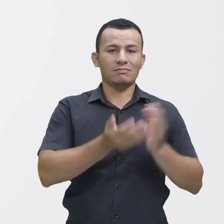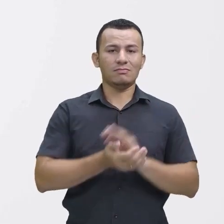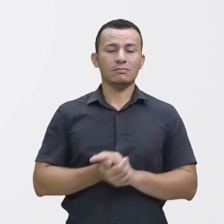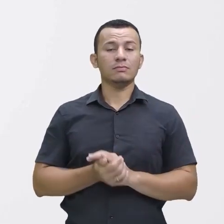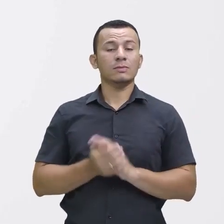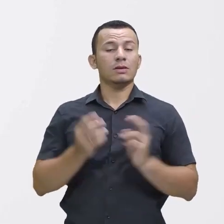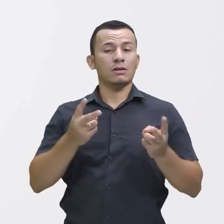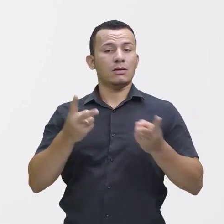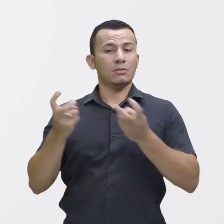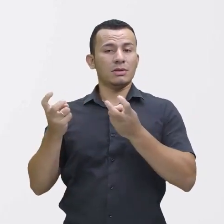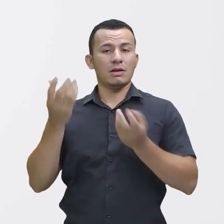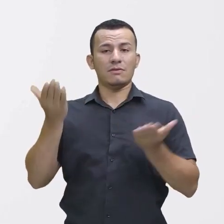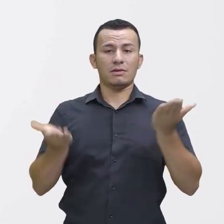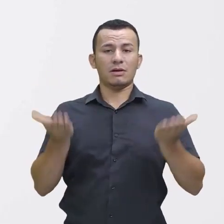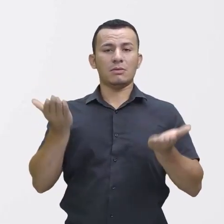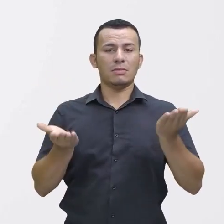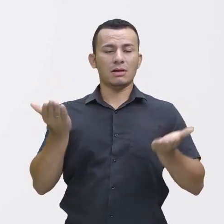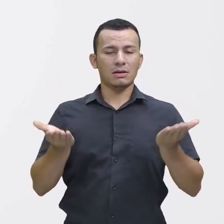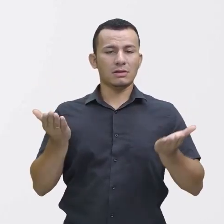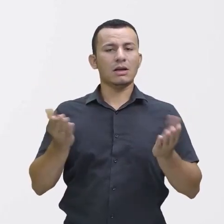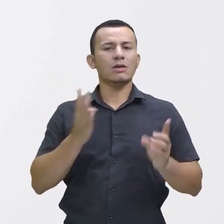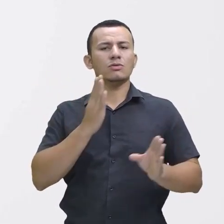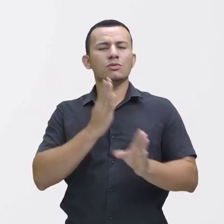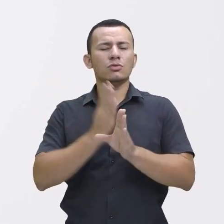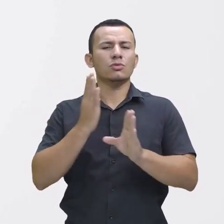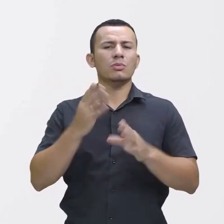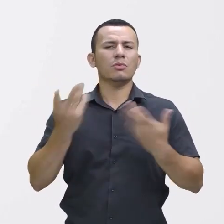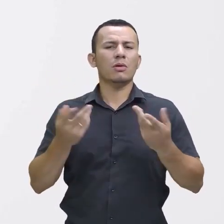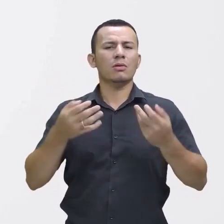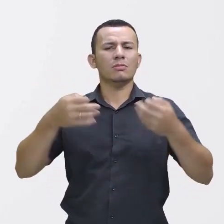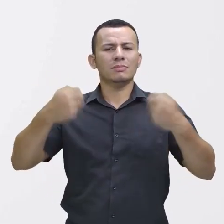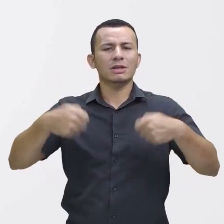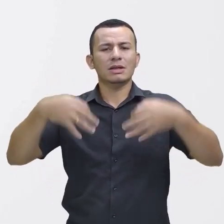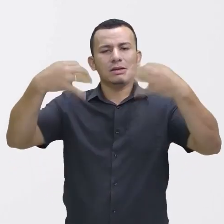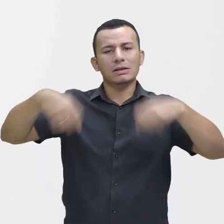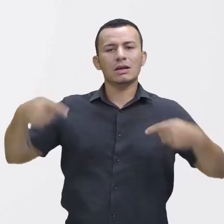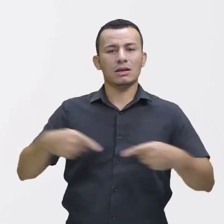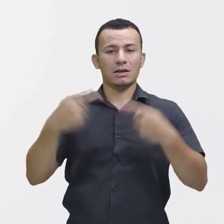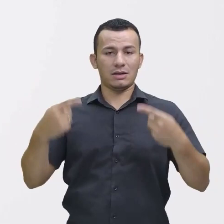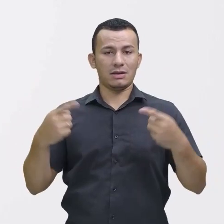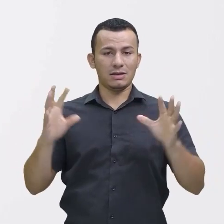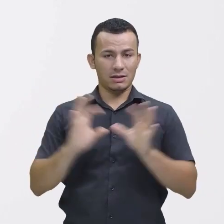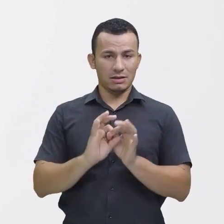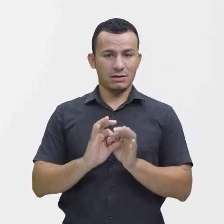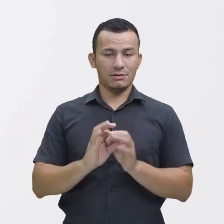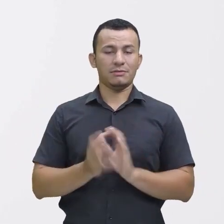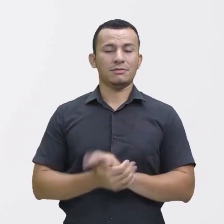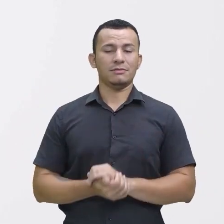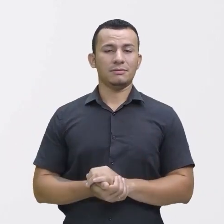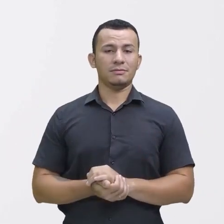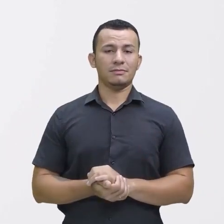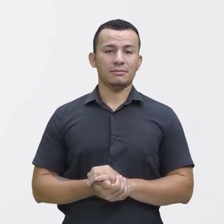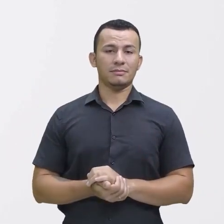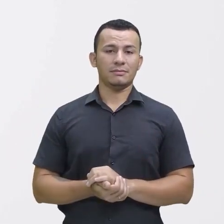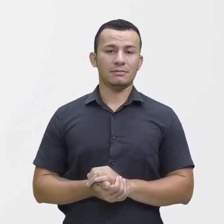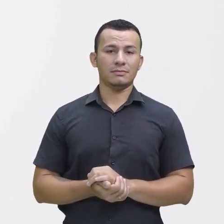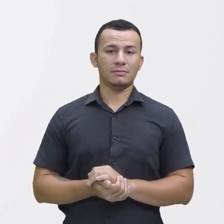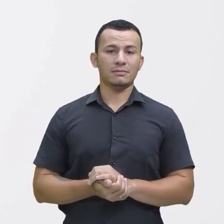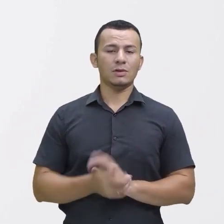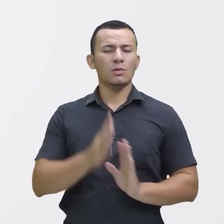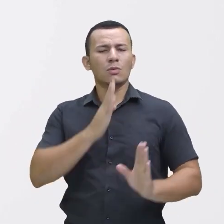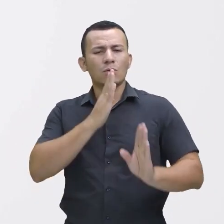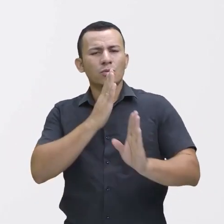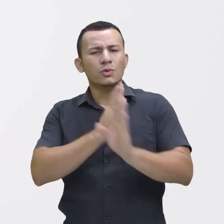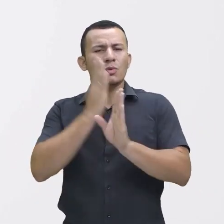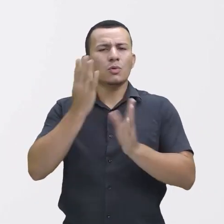no peso da balança para a gente ver qual é o peso que tem que estar essa medida. Então vamos lá comigo. Descubra o